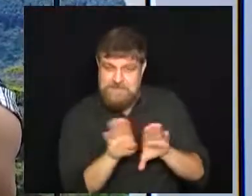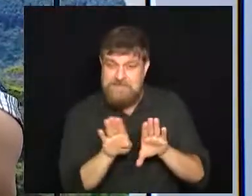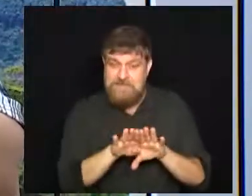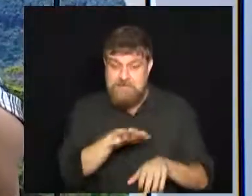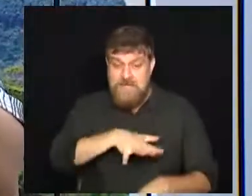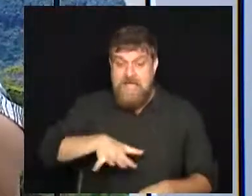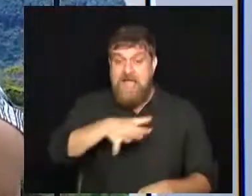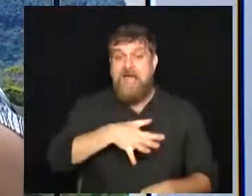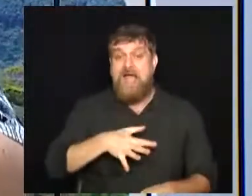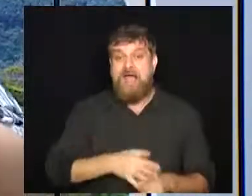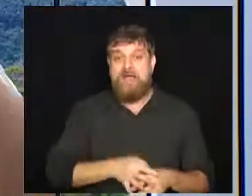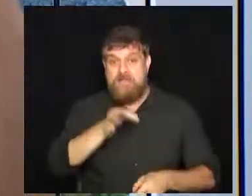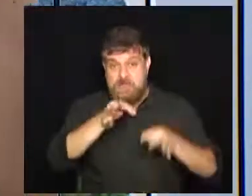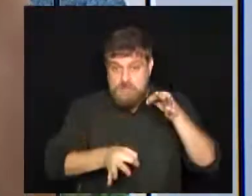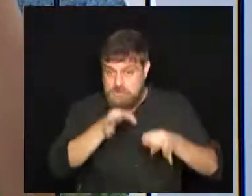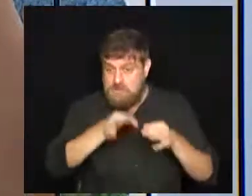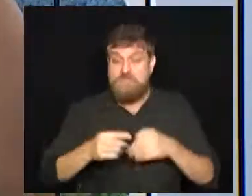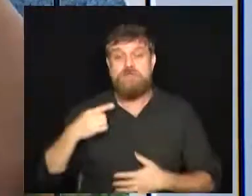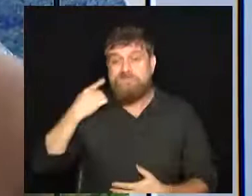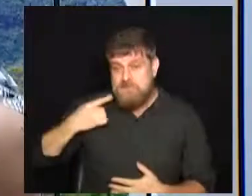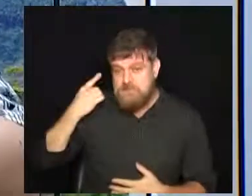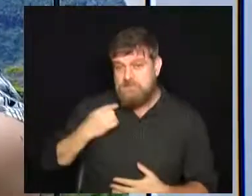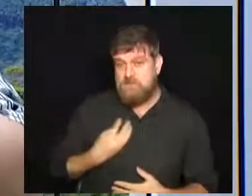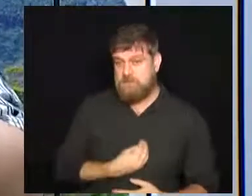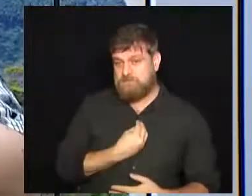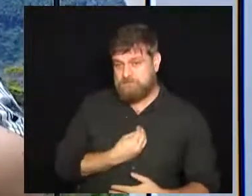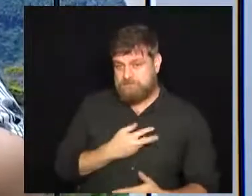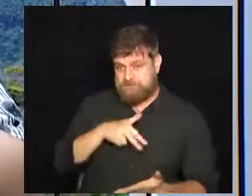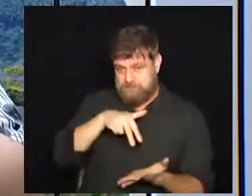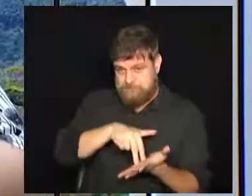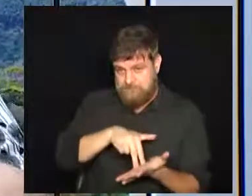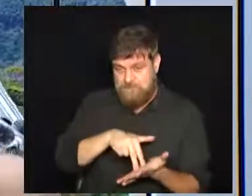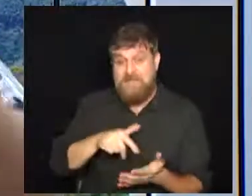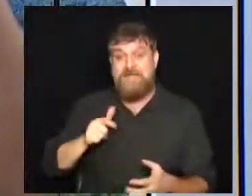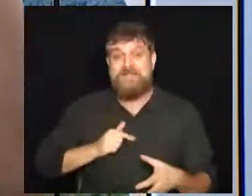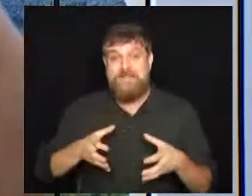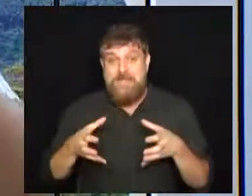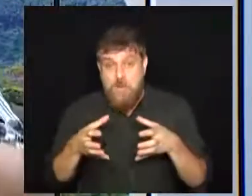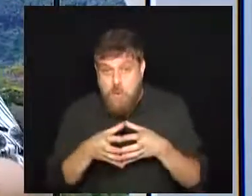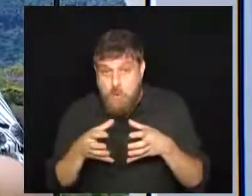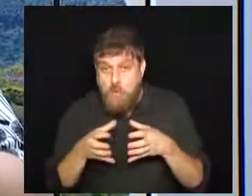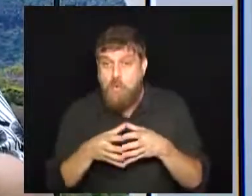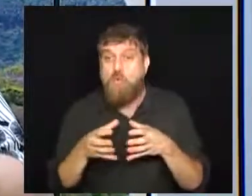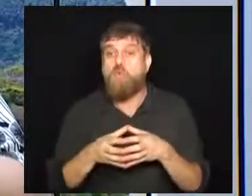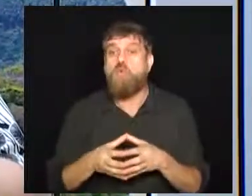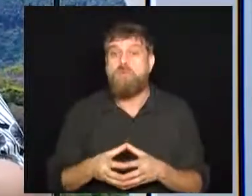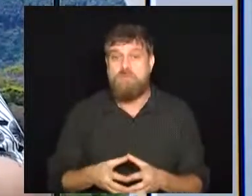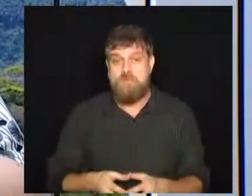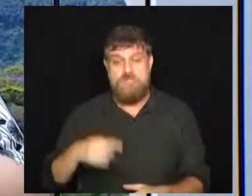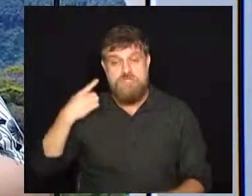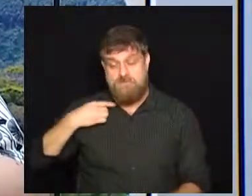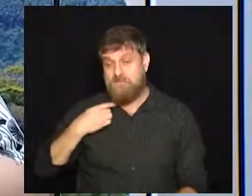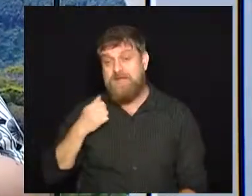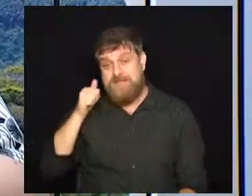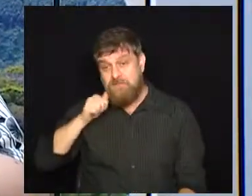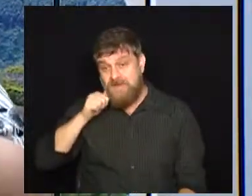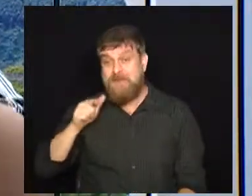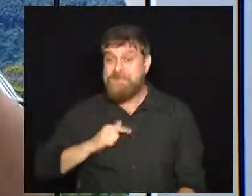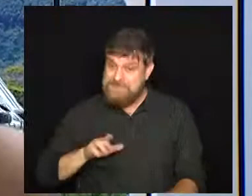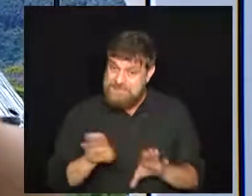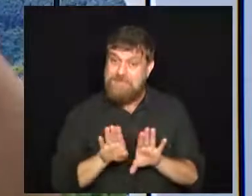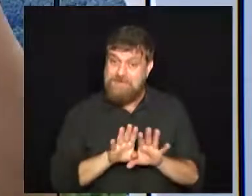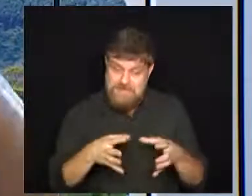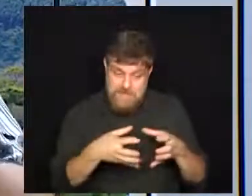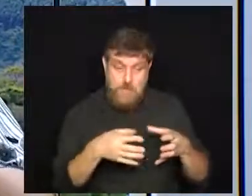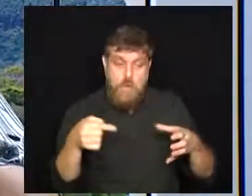um membro da nossa comissão, que embora nós temos a comissão da mulher advogada, mas nós temos homens também, muito